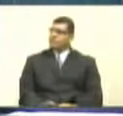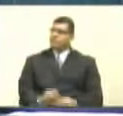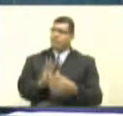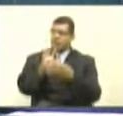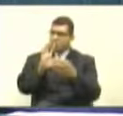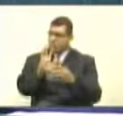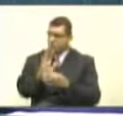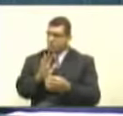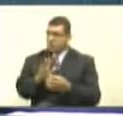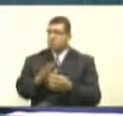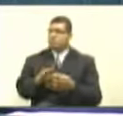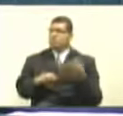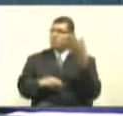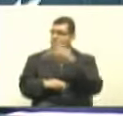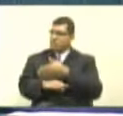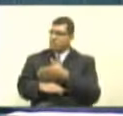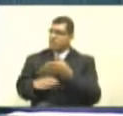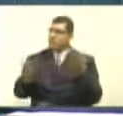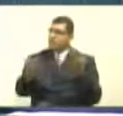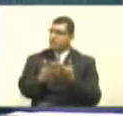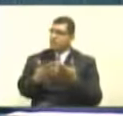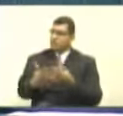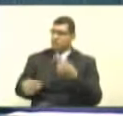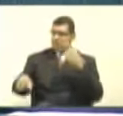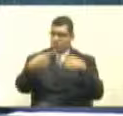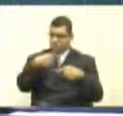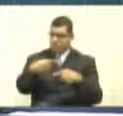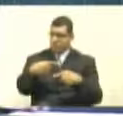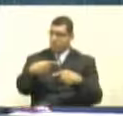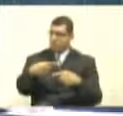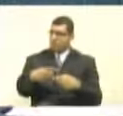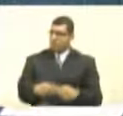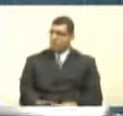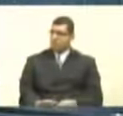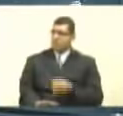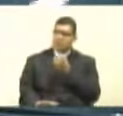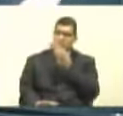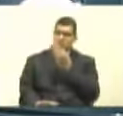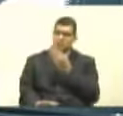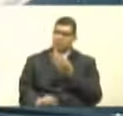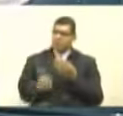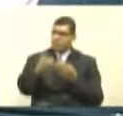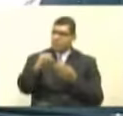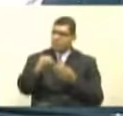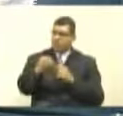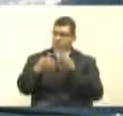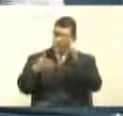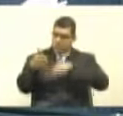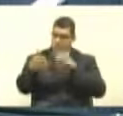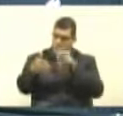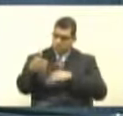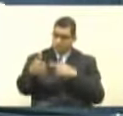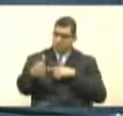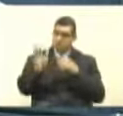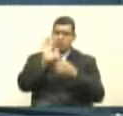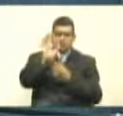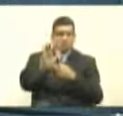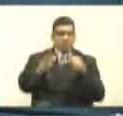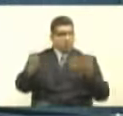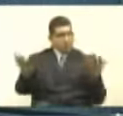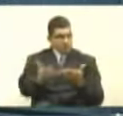Contestou, recorreu e agora embargou os cálculos. E nesses 10 processos que eu tenho em minhas